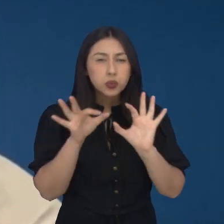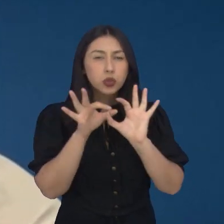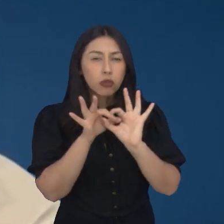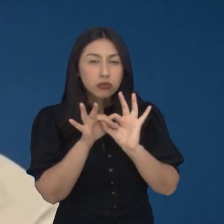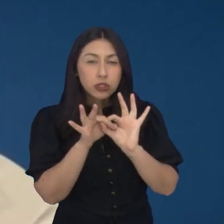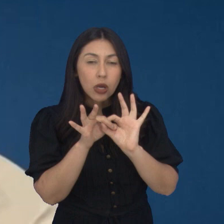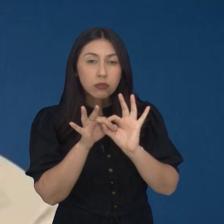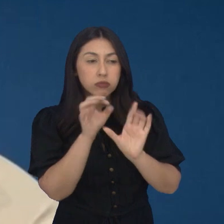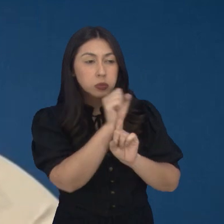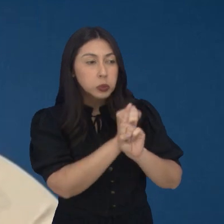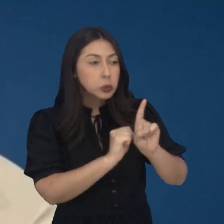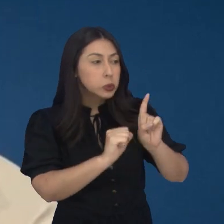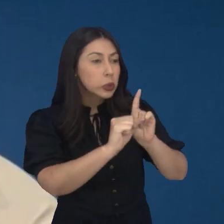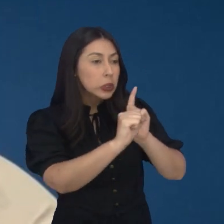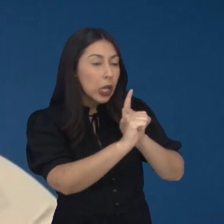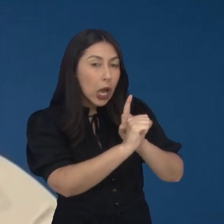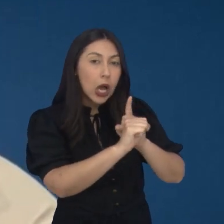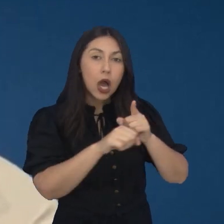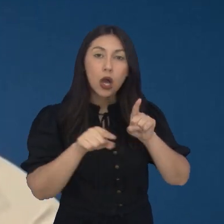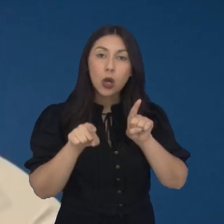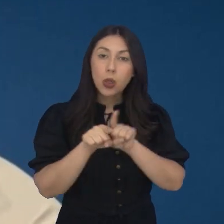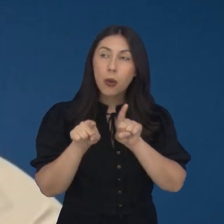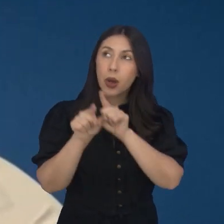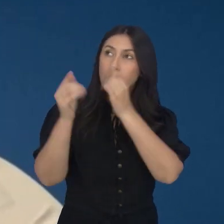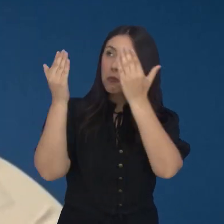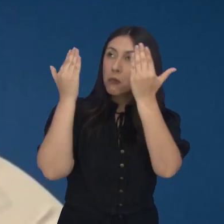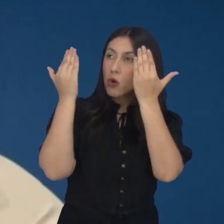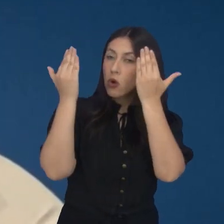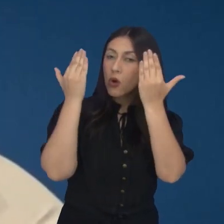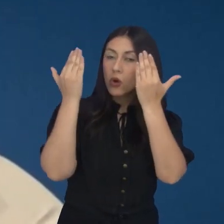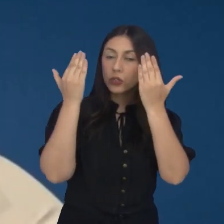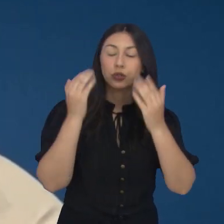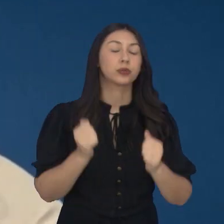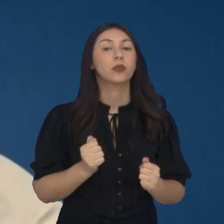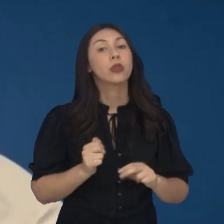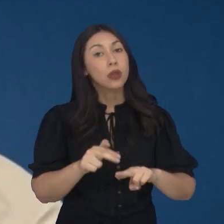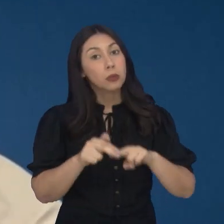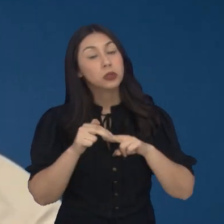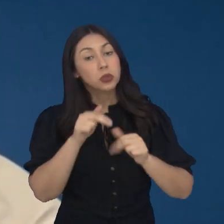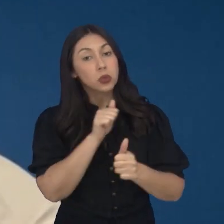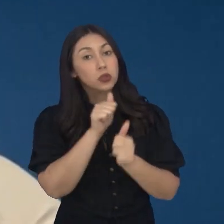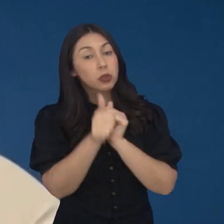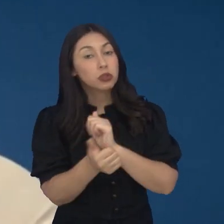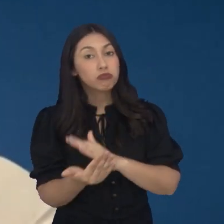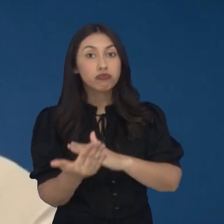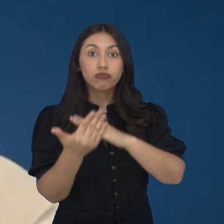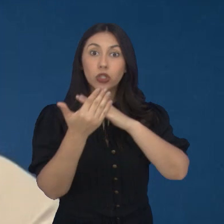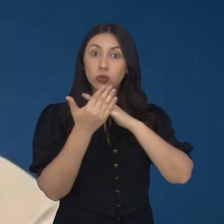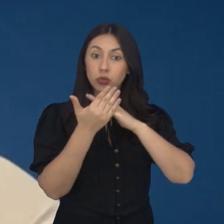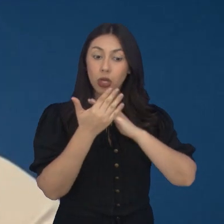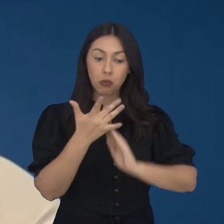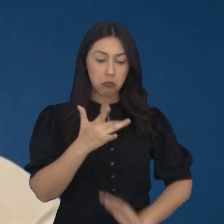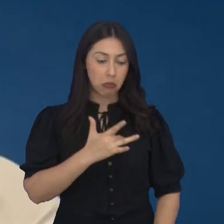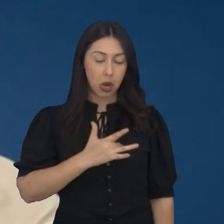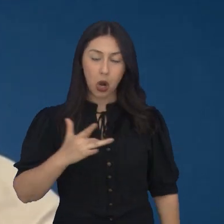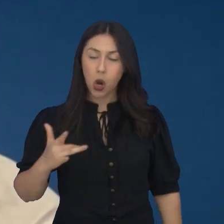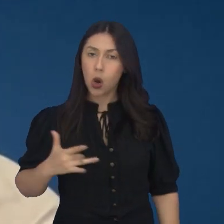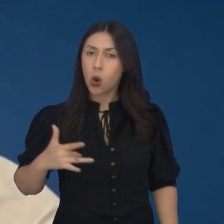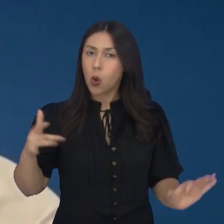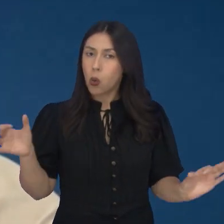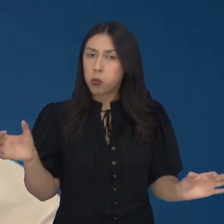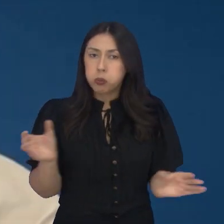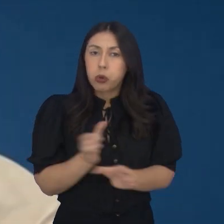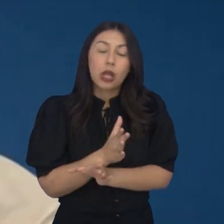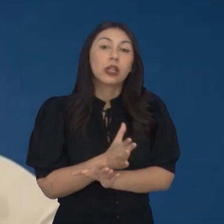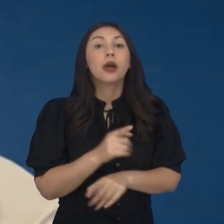Então, o esporte consegue, de uma maneira bem efetiva, né, fazer com que nós tenhamos a saúde bem completa. Porque não adianta nada você